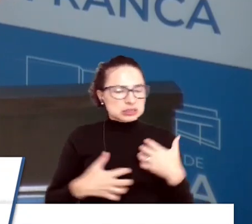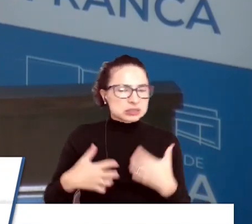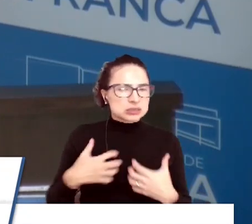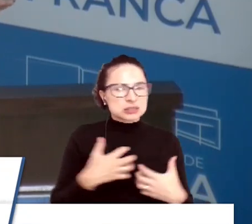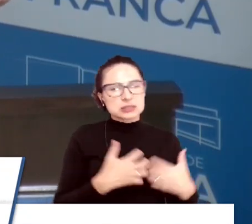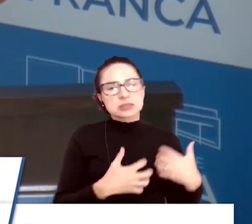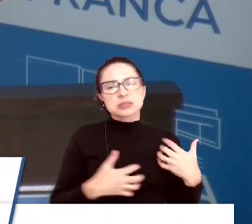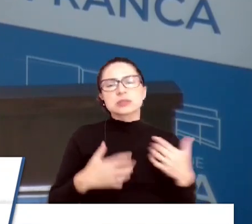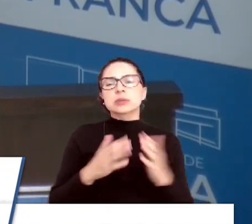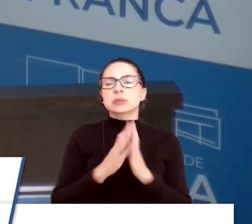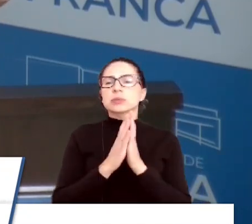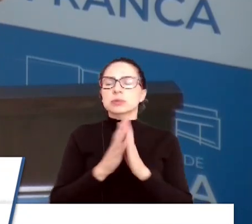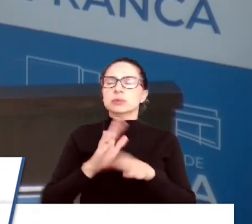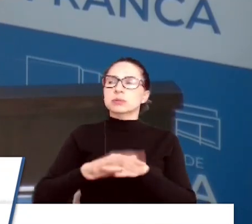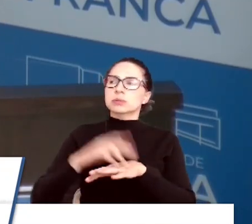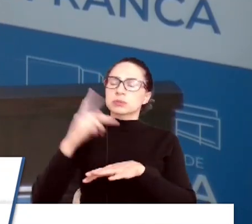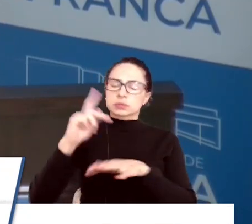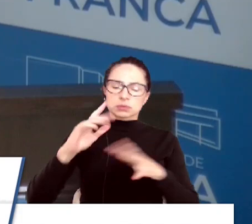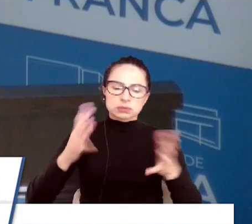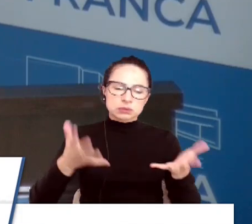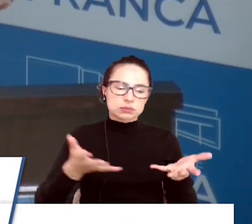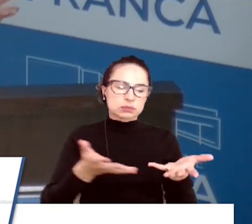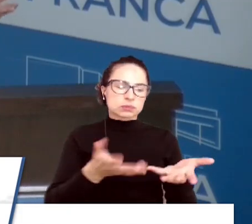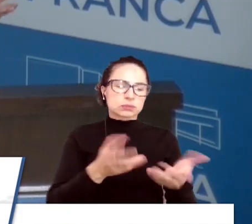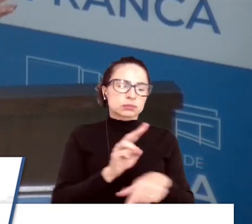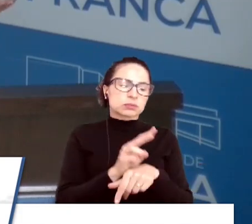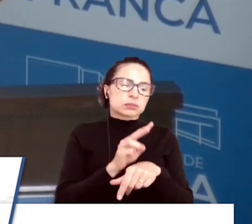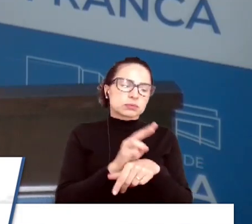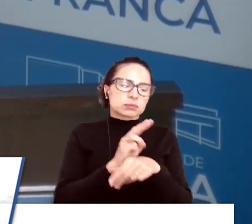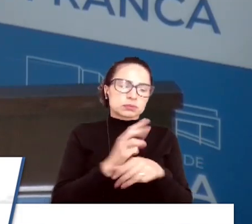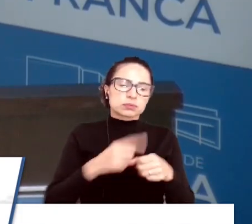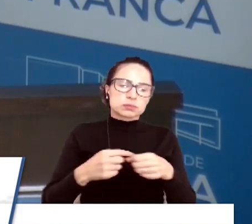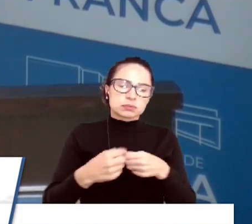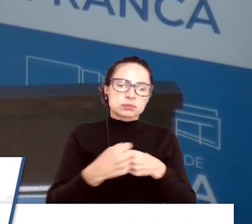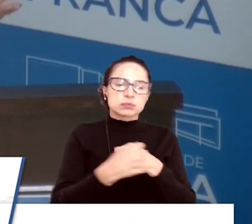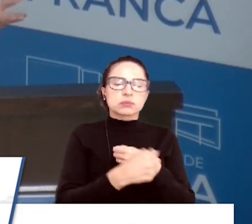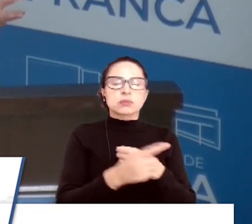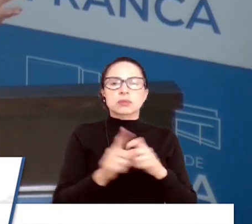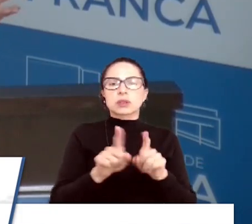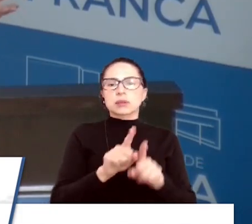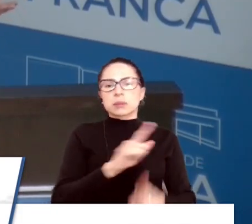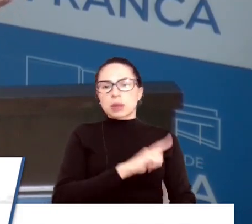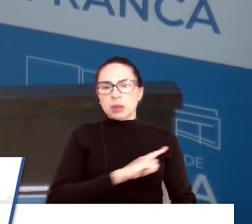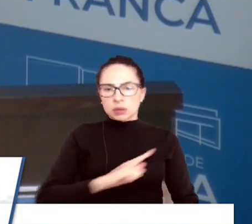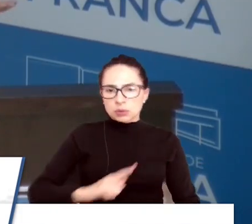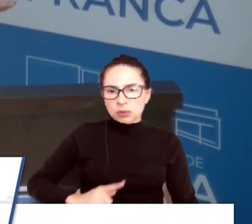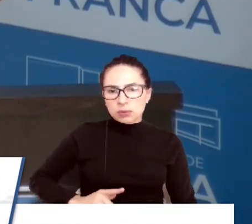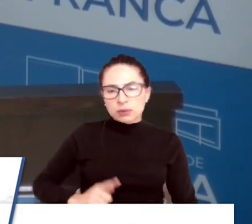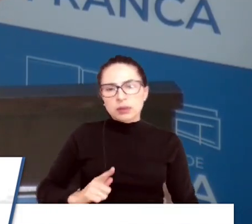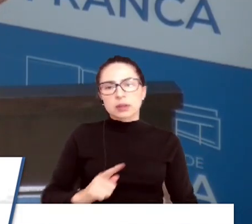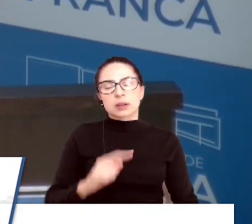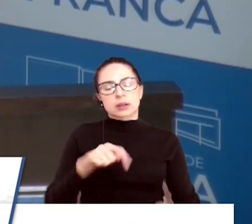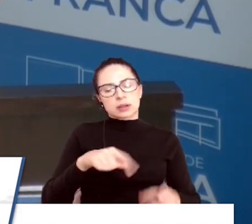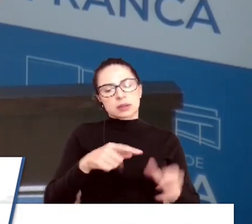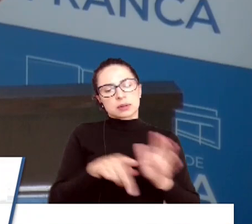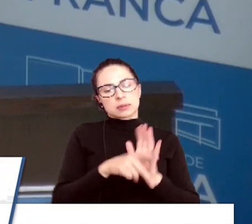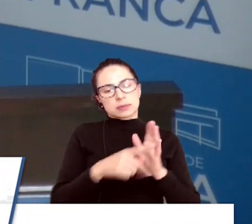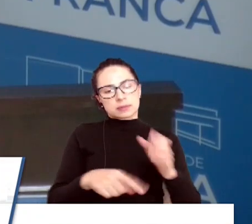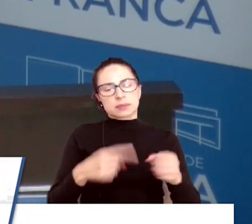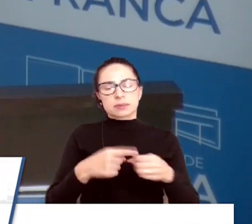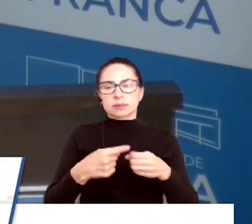Senhor, tuas mãos têm estado sobre a nossa cidade, sobre os governantes da nossa